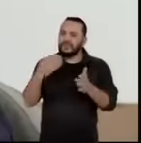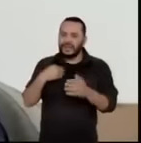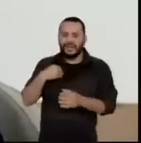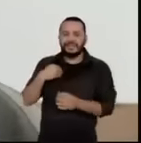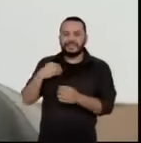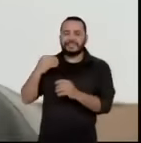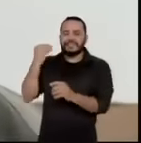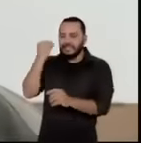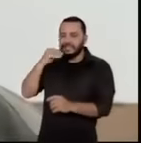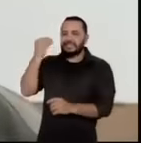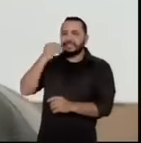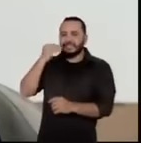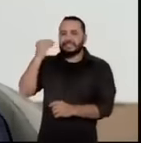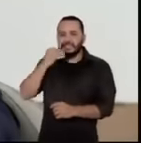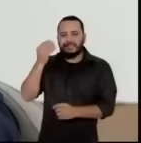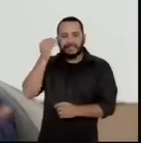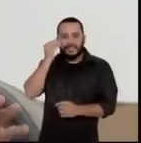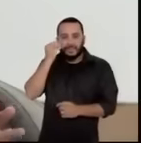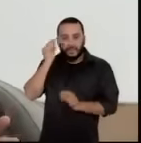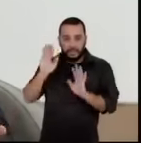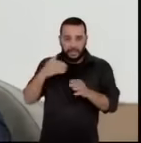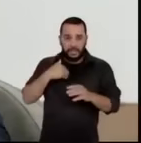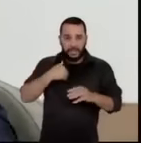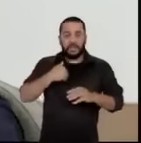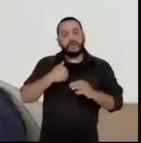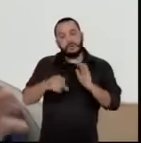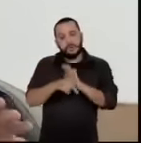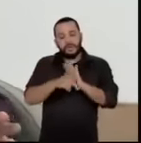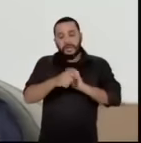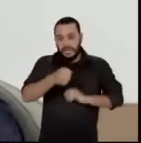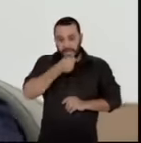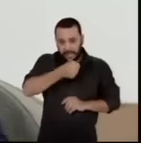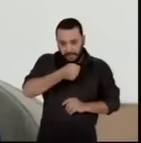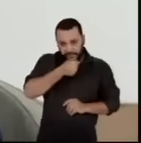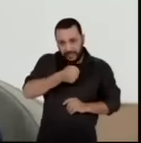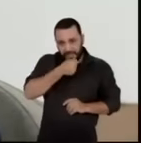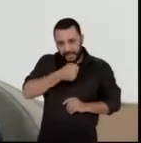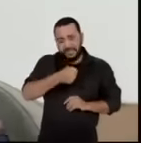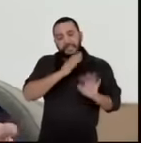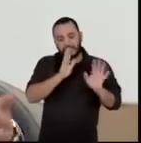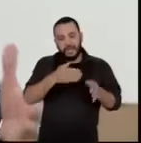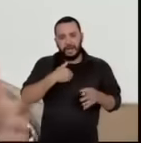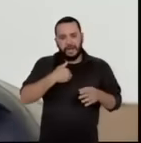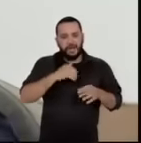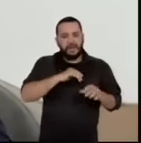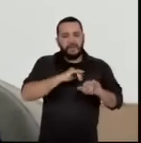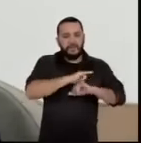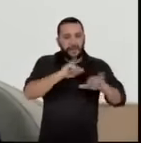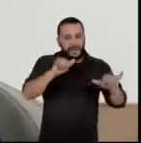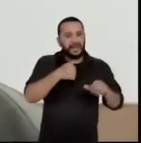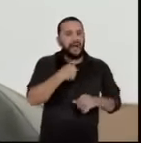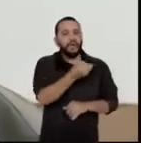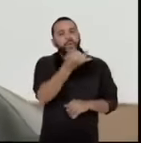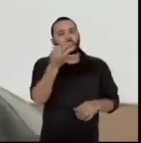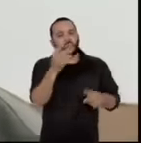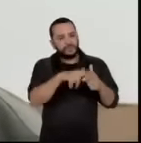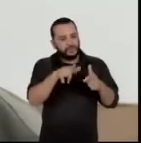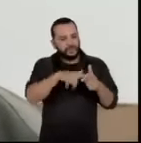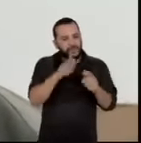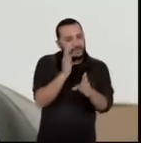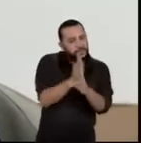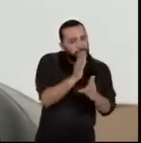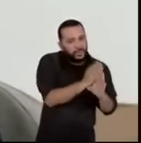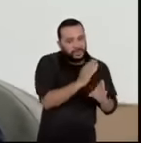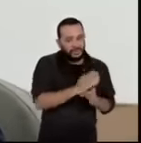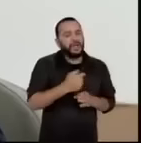uma entrevista coletiva, sem citar inclusive casos concretos, mas colocando alguns relatos sobre aquilo que nós tínhamos encontrado,